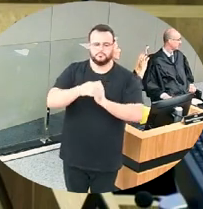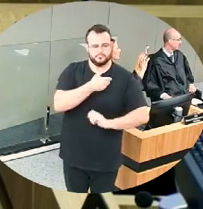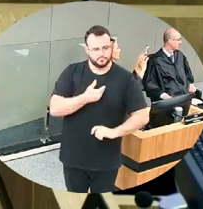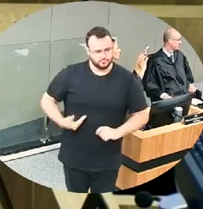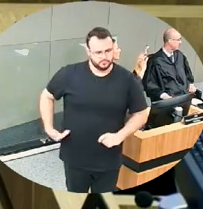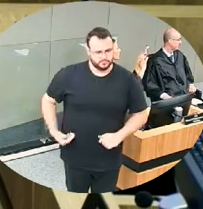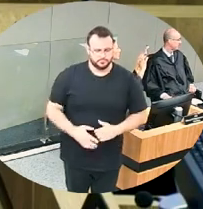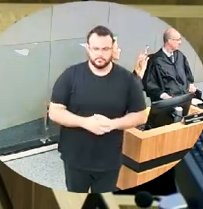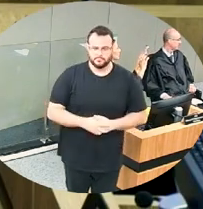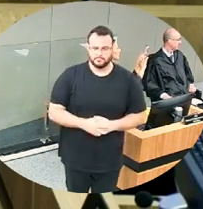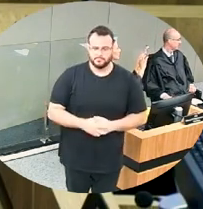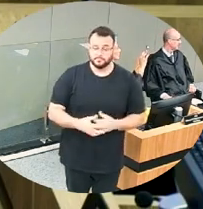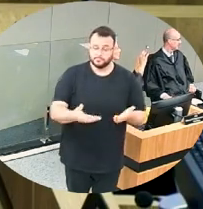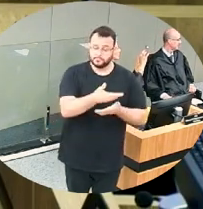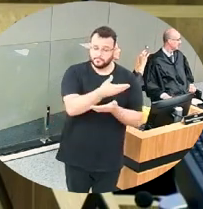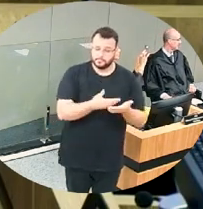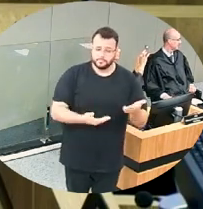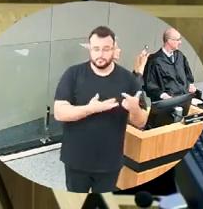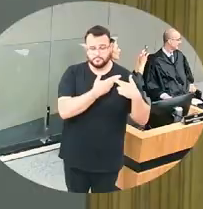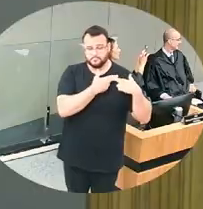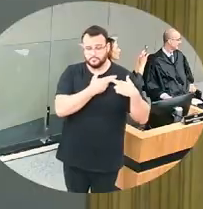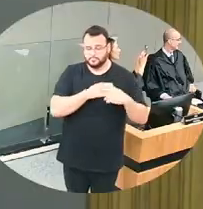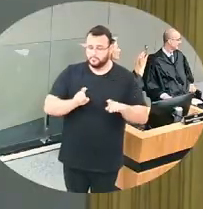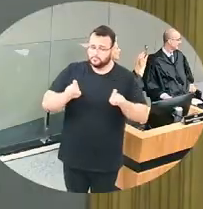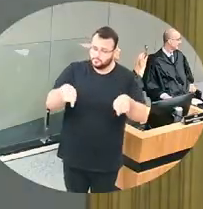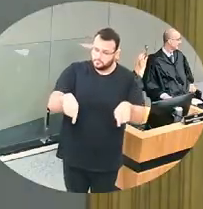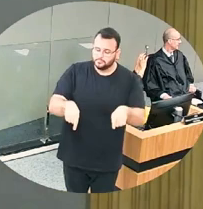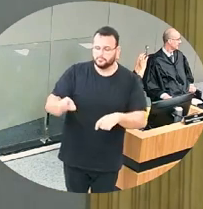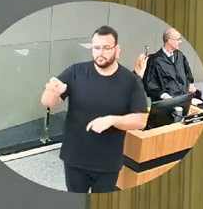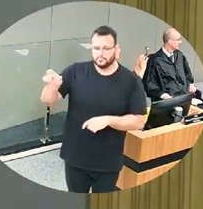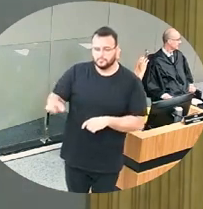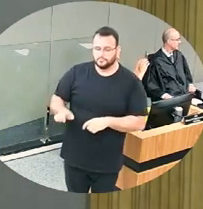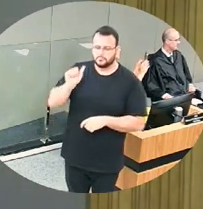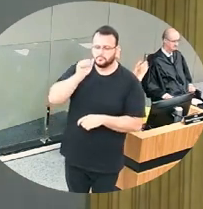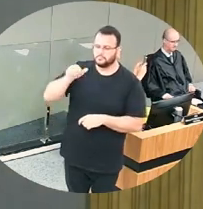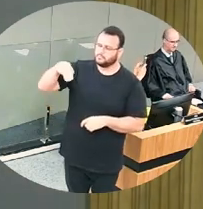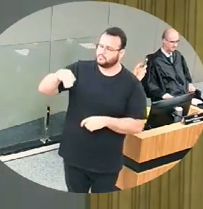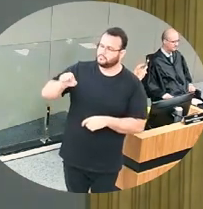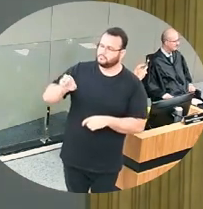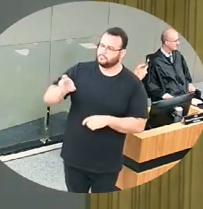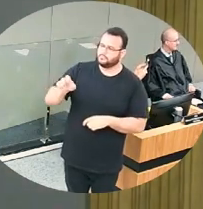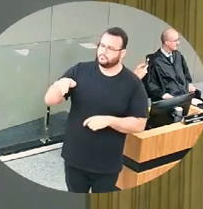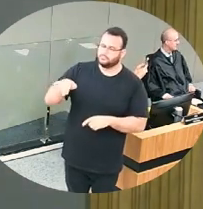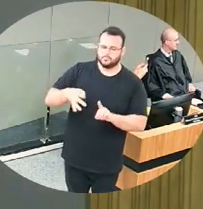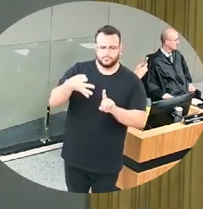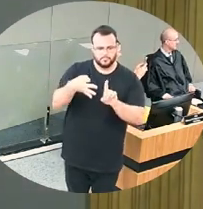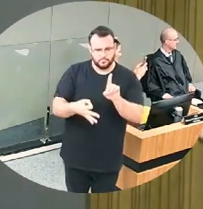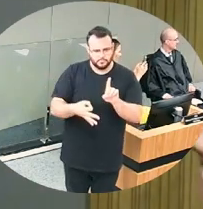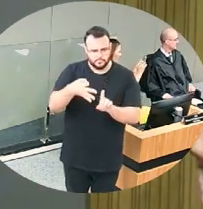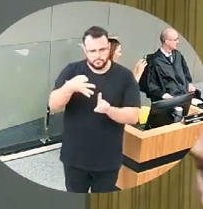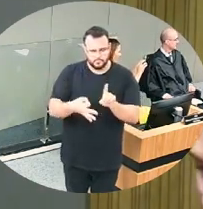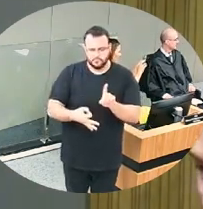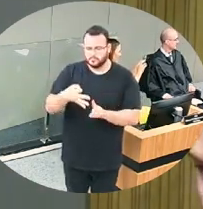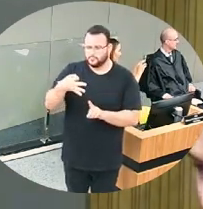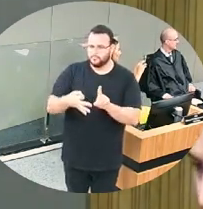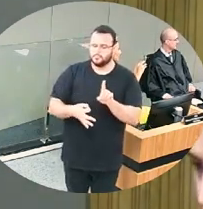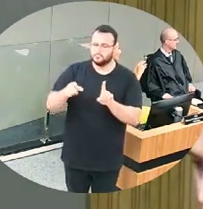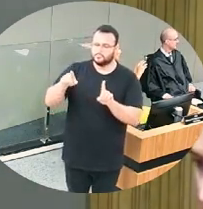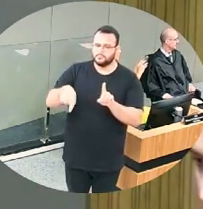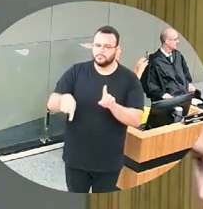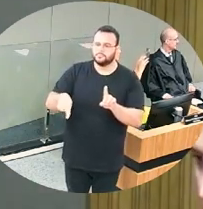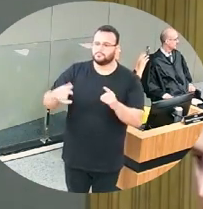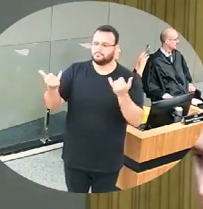República termo de compromisso e posse da excelentíssima desembargadora Mirna uliano bertolde nos cargos de